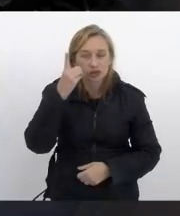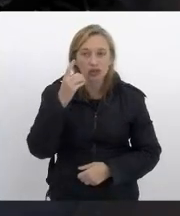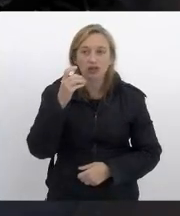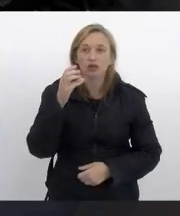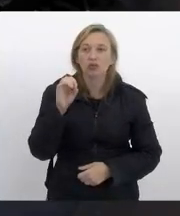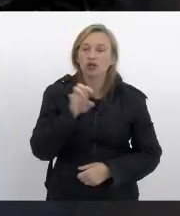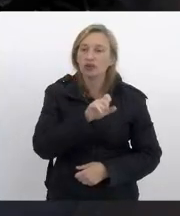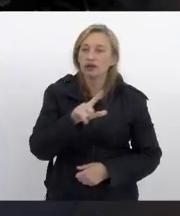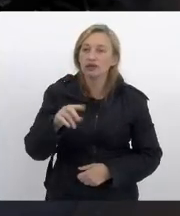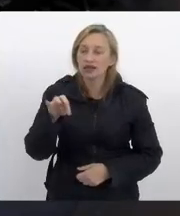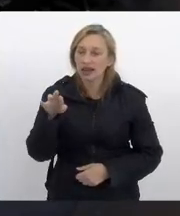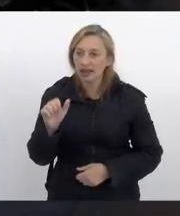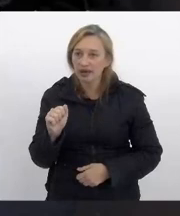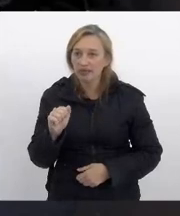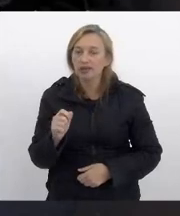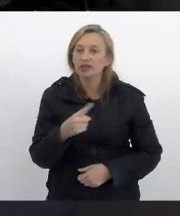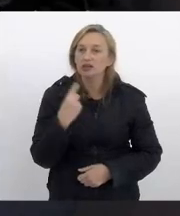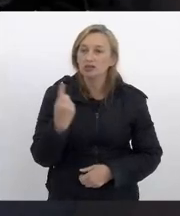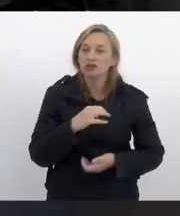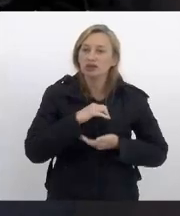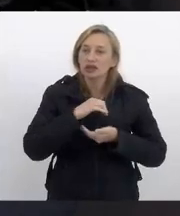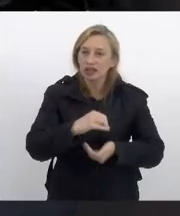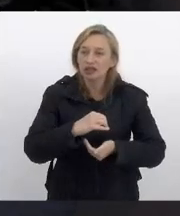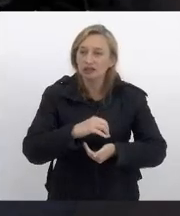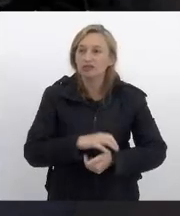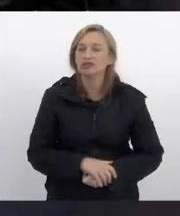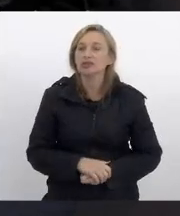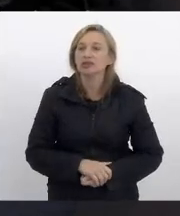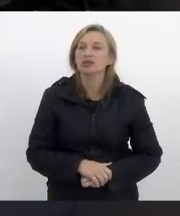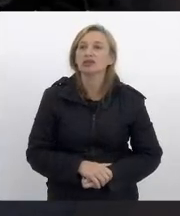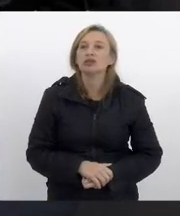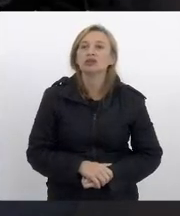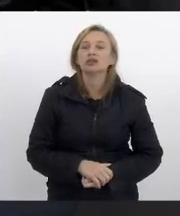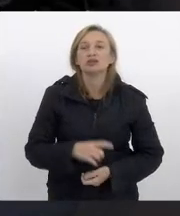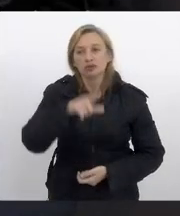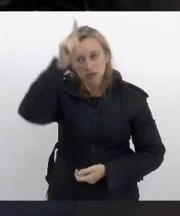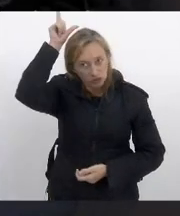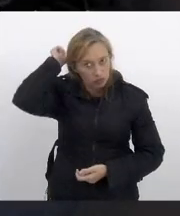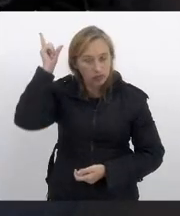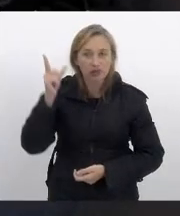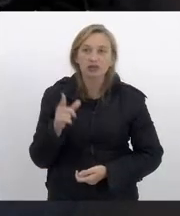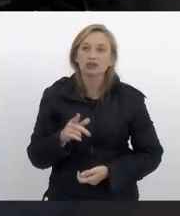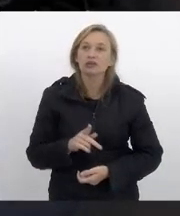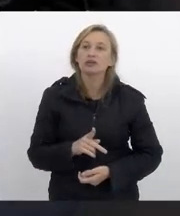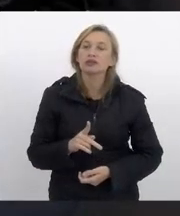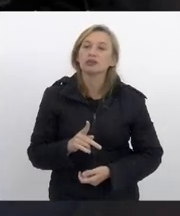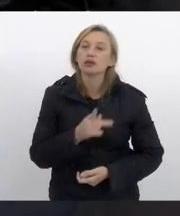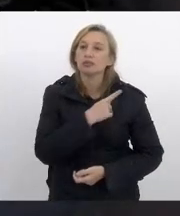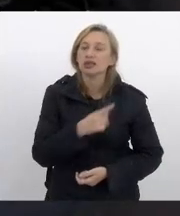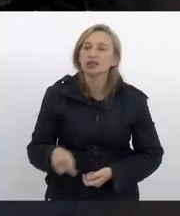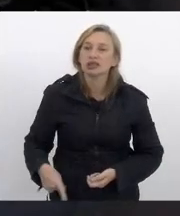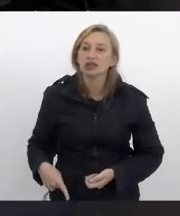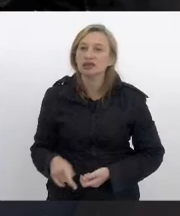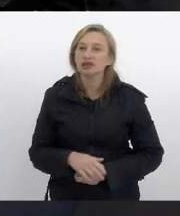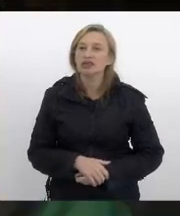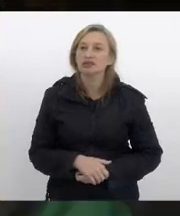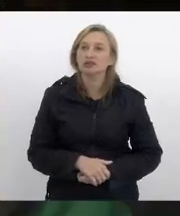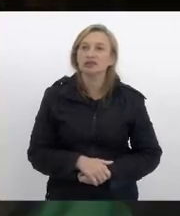Salema, ao nosso decano Luiz Paulo, ao presidente